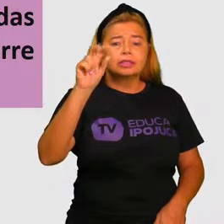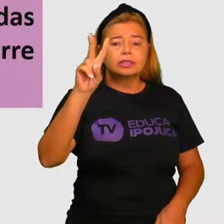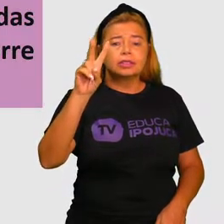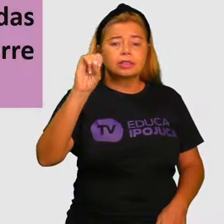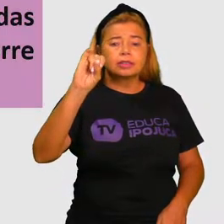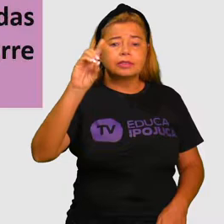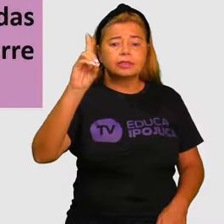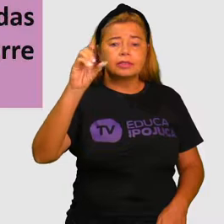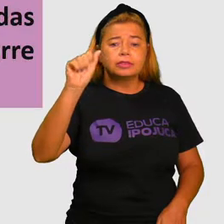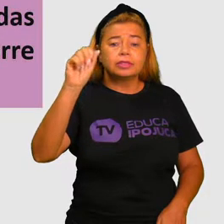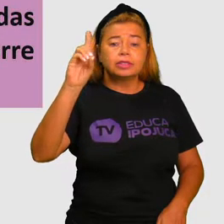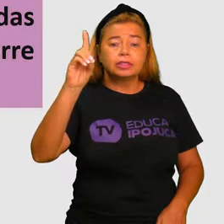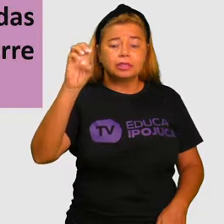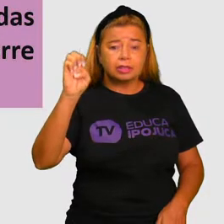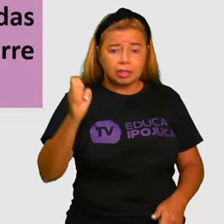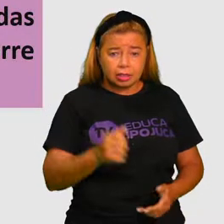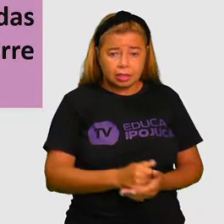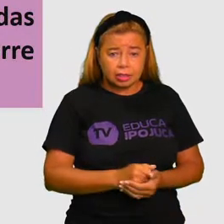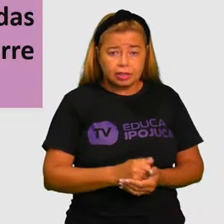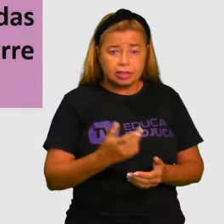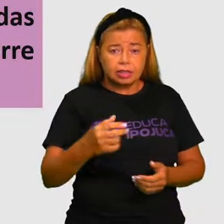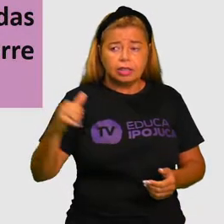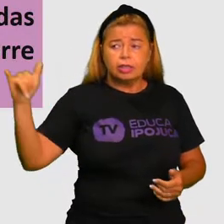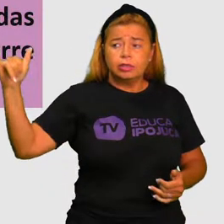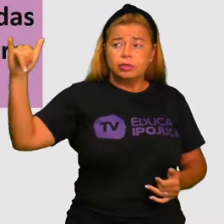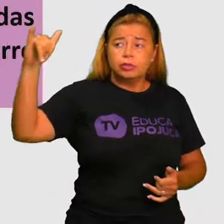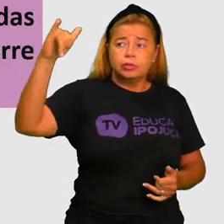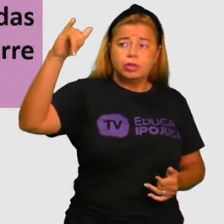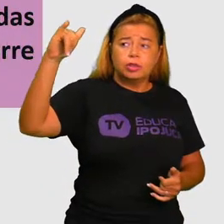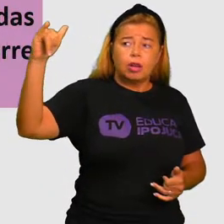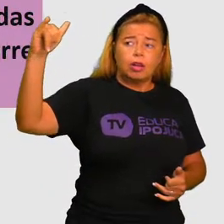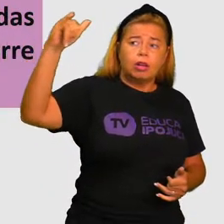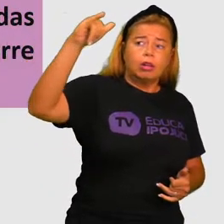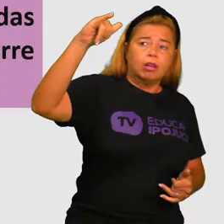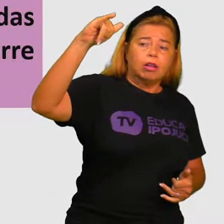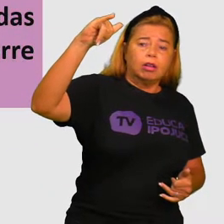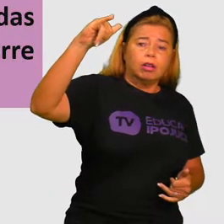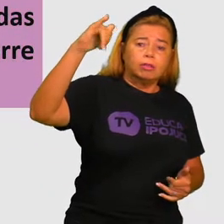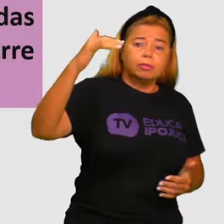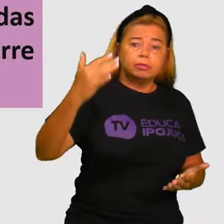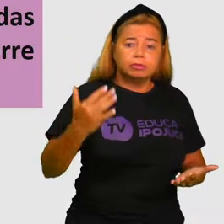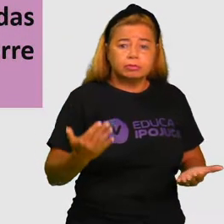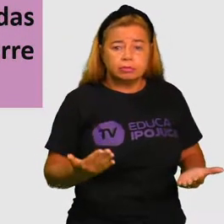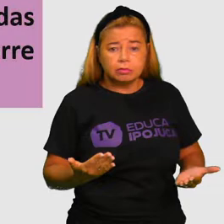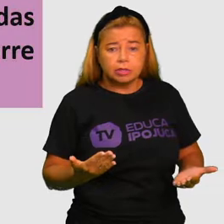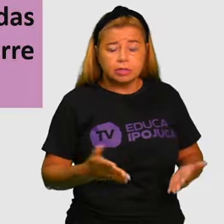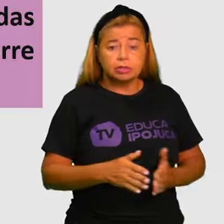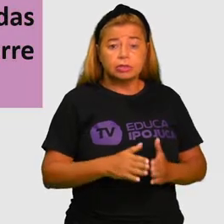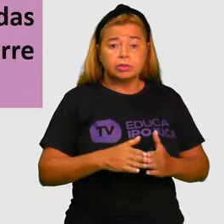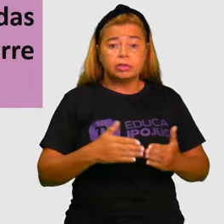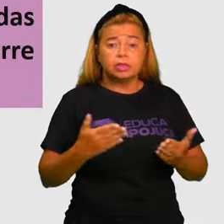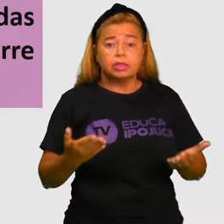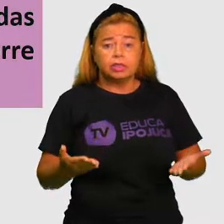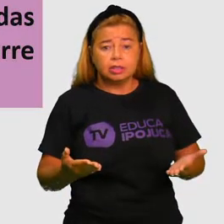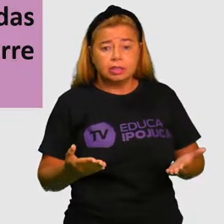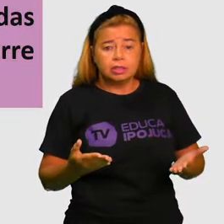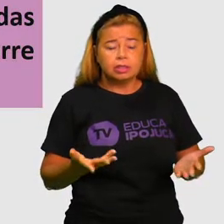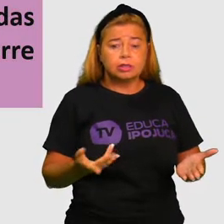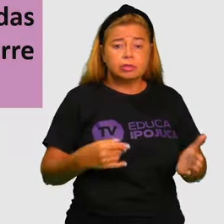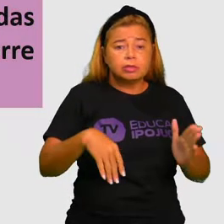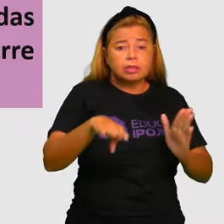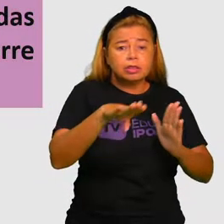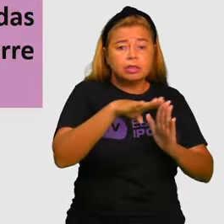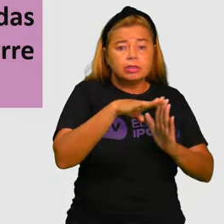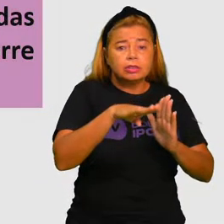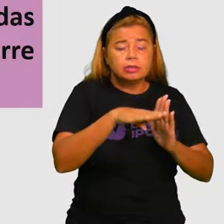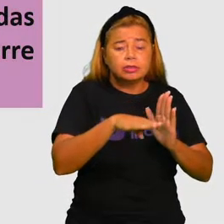aeronave o sistema parou Murphy Quem estava envolvido no projeto foi conferir as